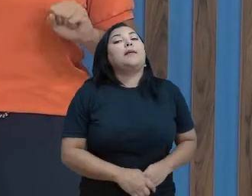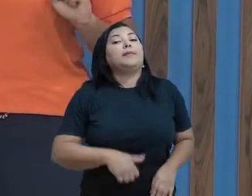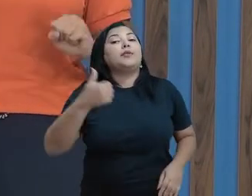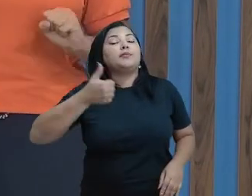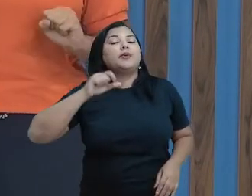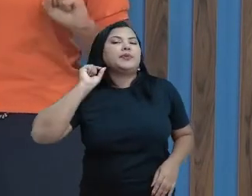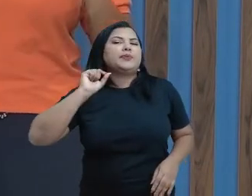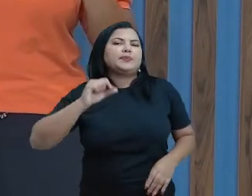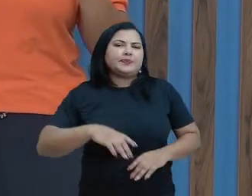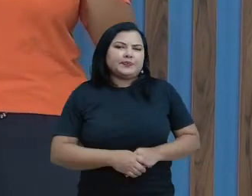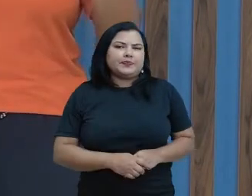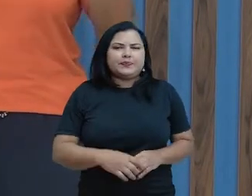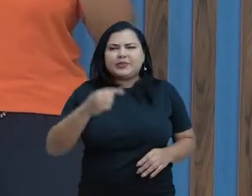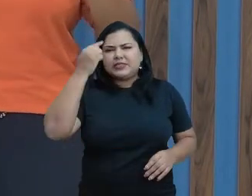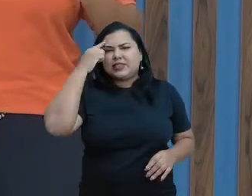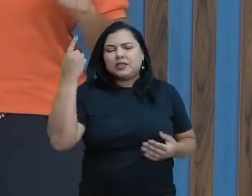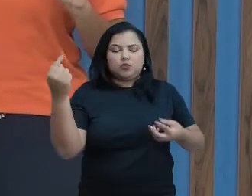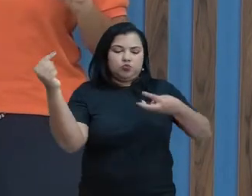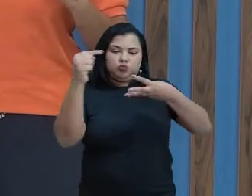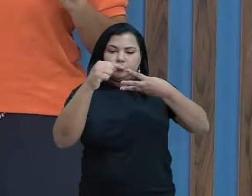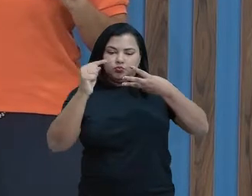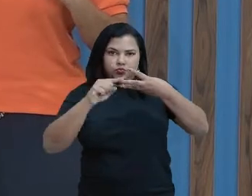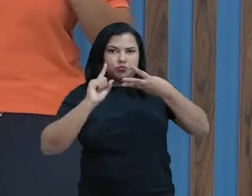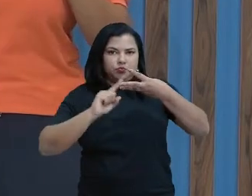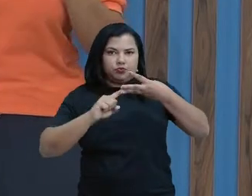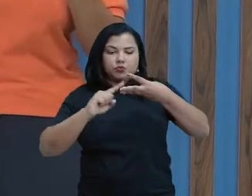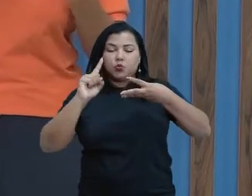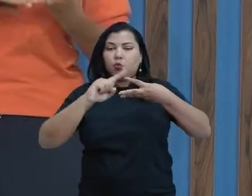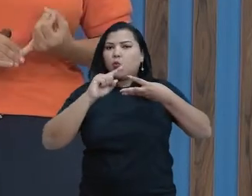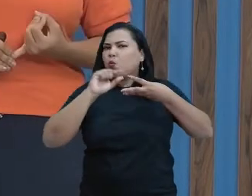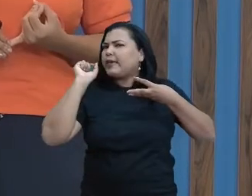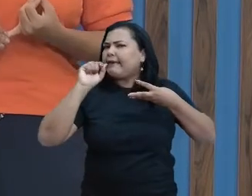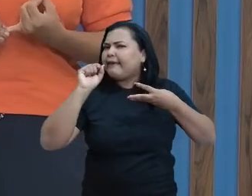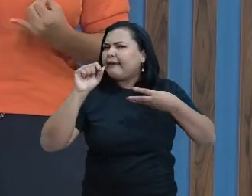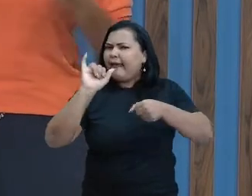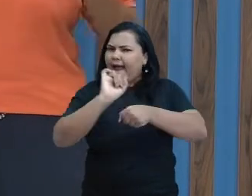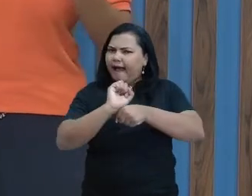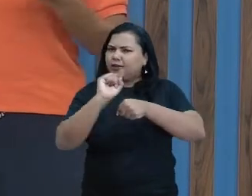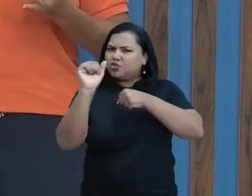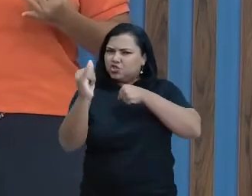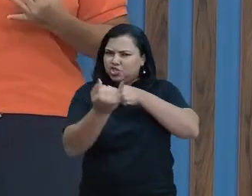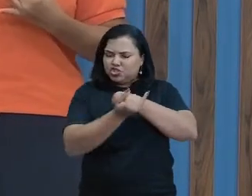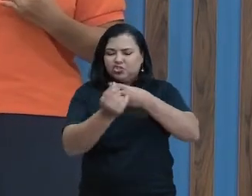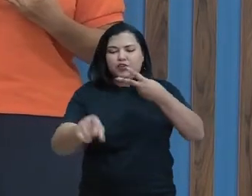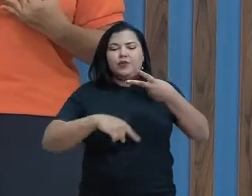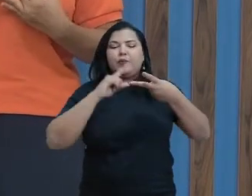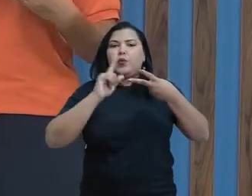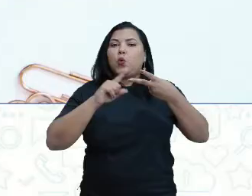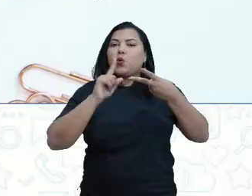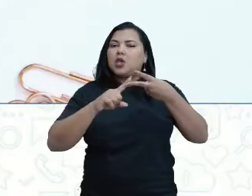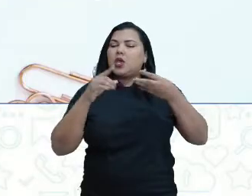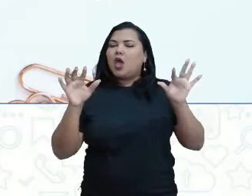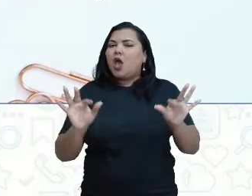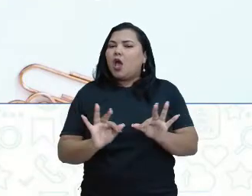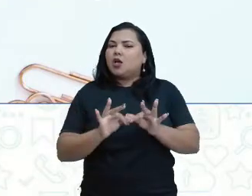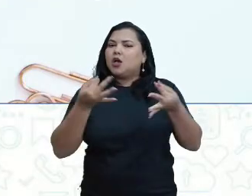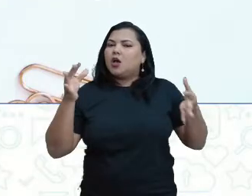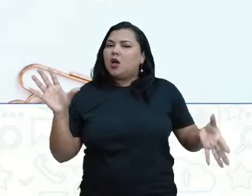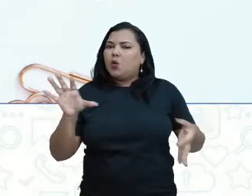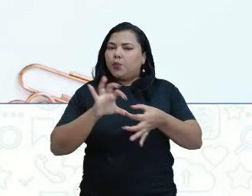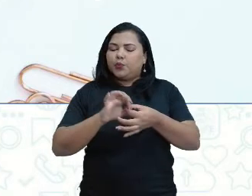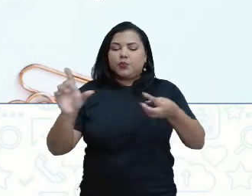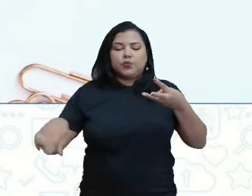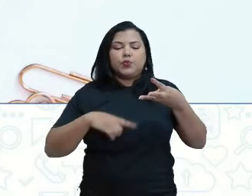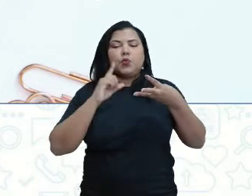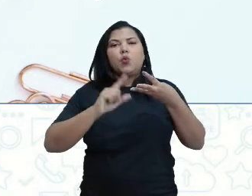primeiro pensar em uns 3 pontos. O que é adjetivo, o que é subordinação e coordenação